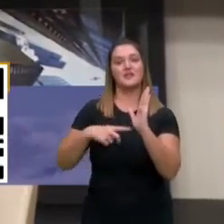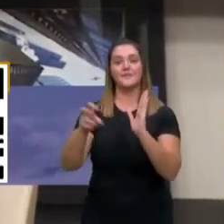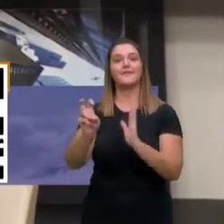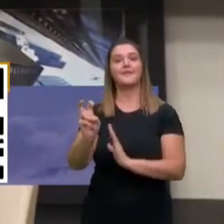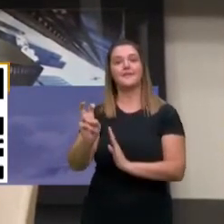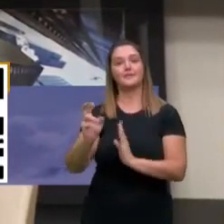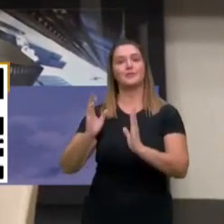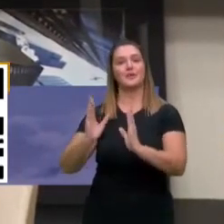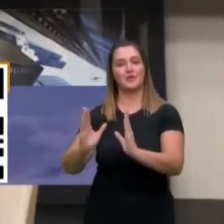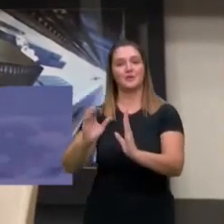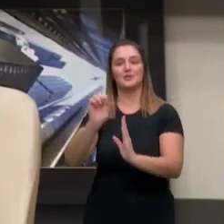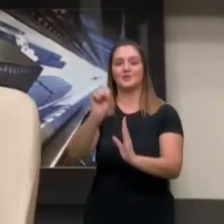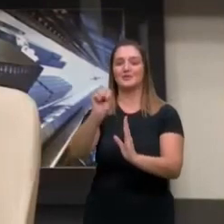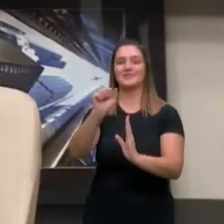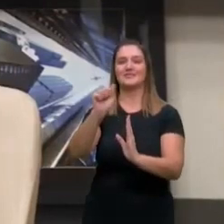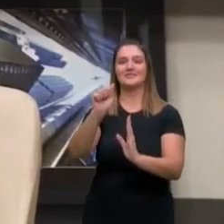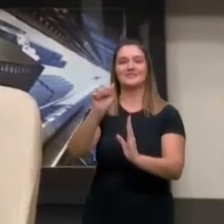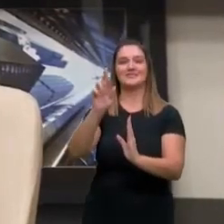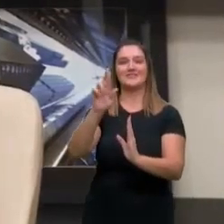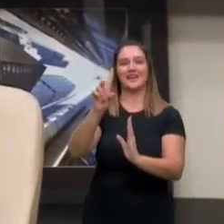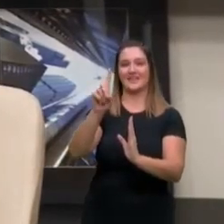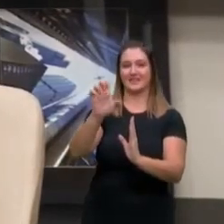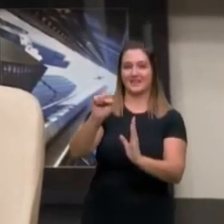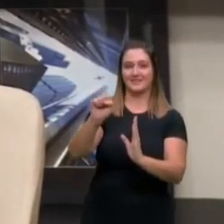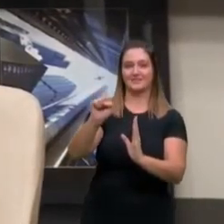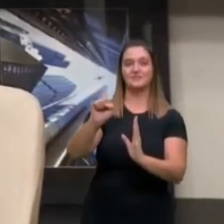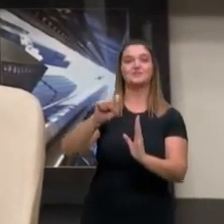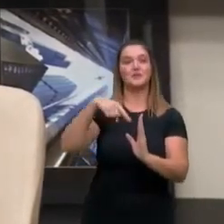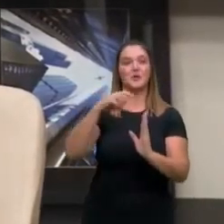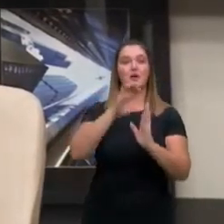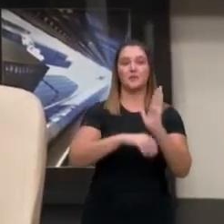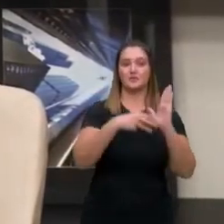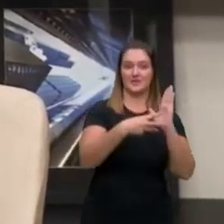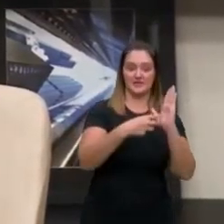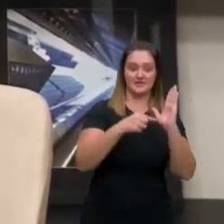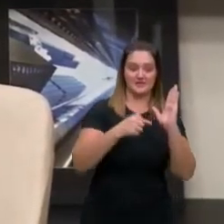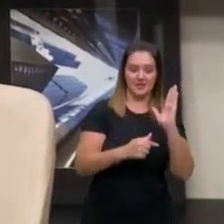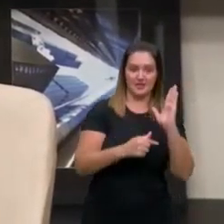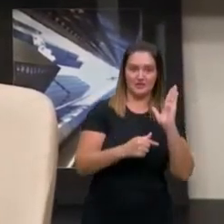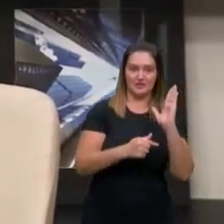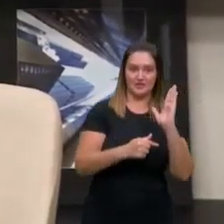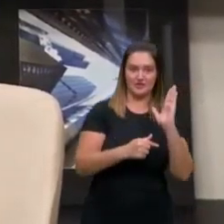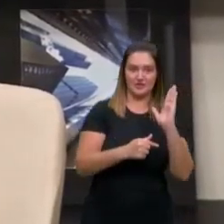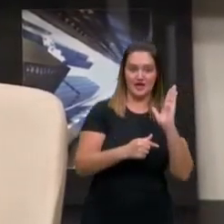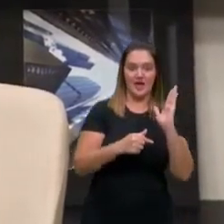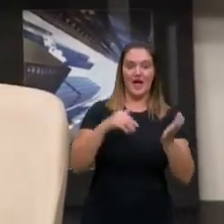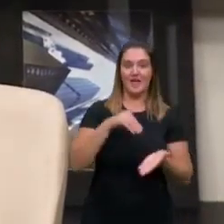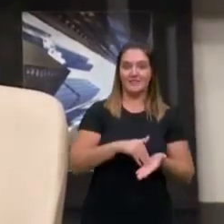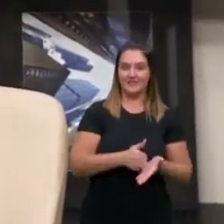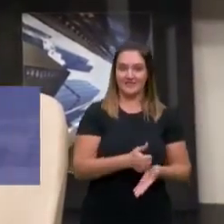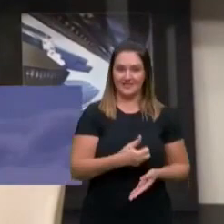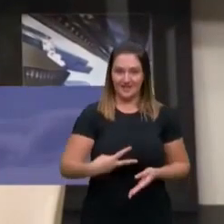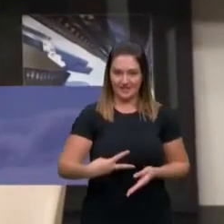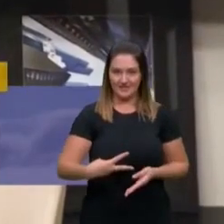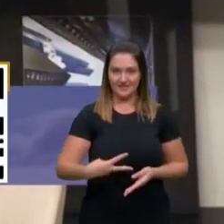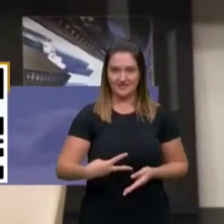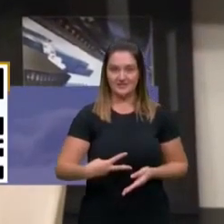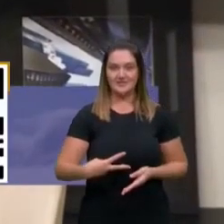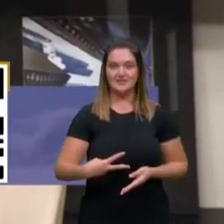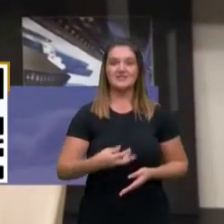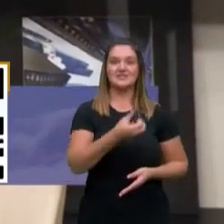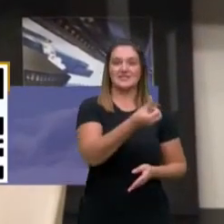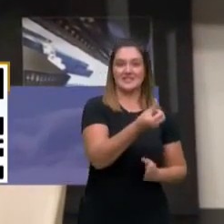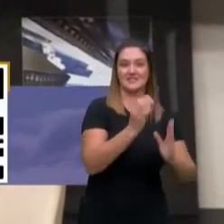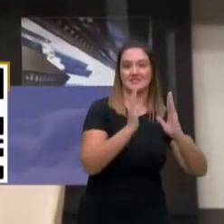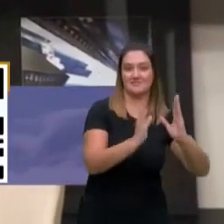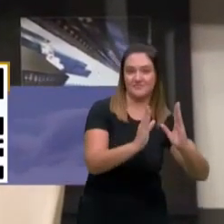você tem a quinta carta a Sardes. Depois você tem do capítulo 3, do verso 7 até o verso 13, você tem então